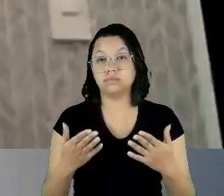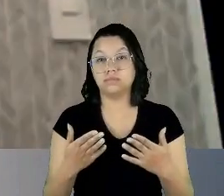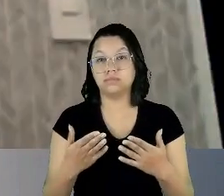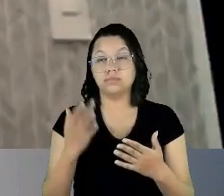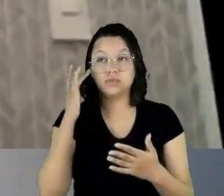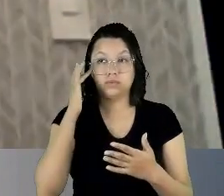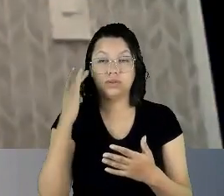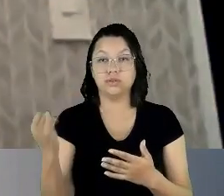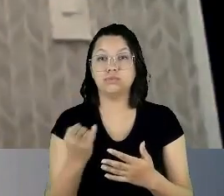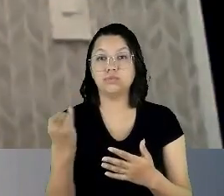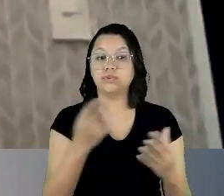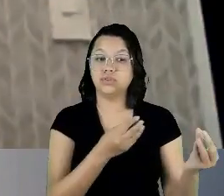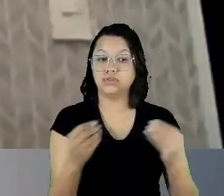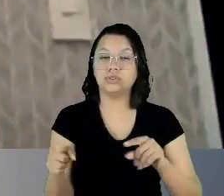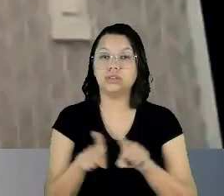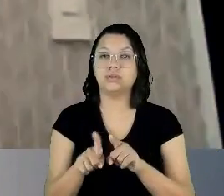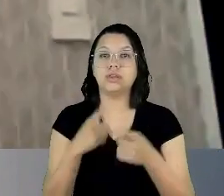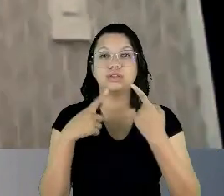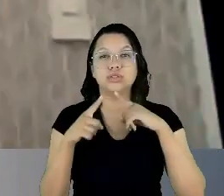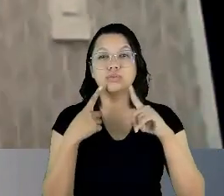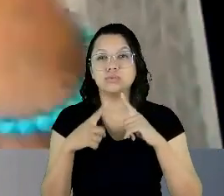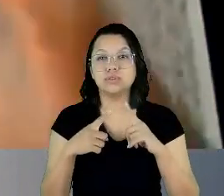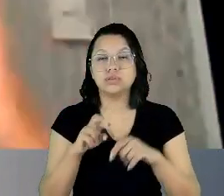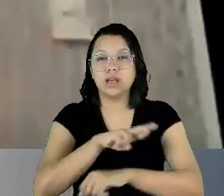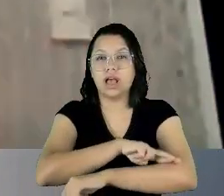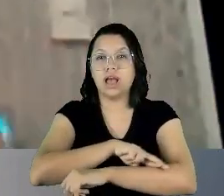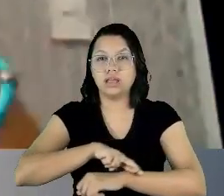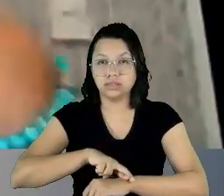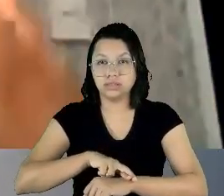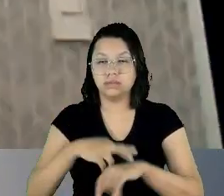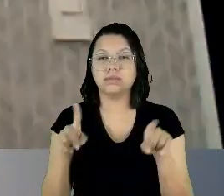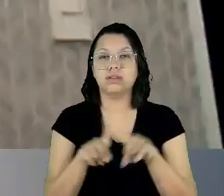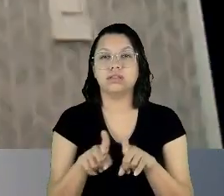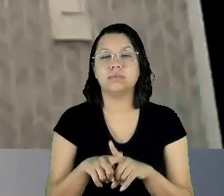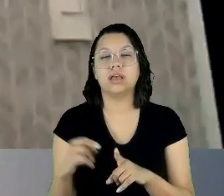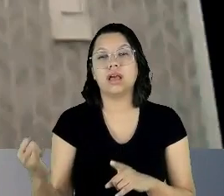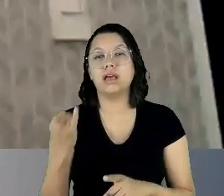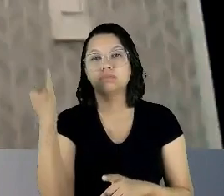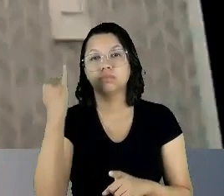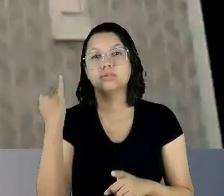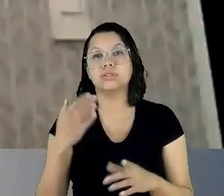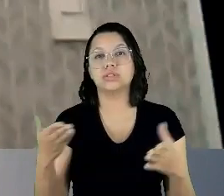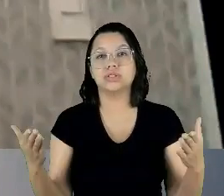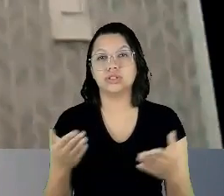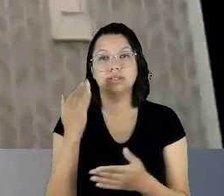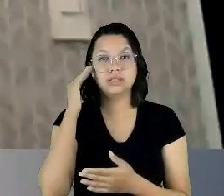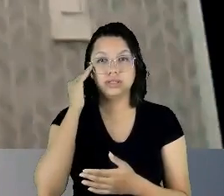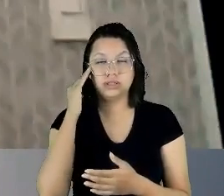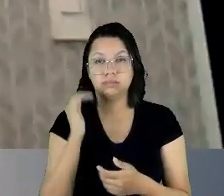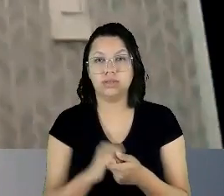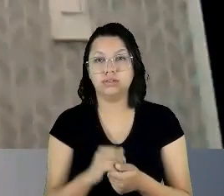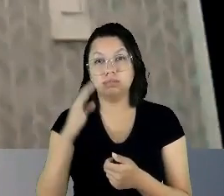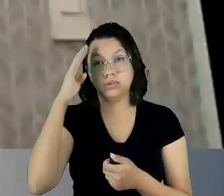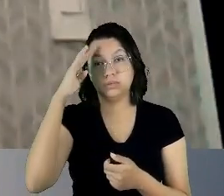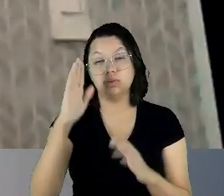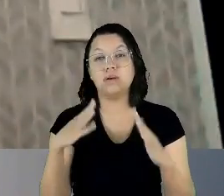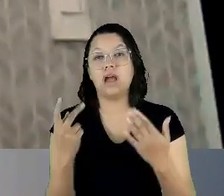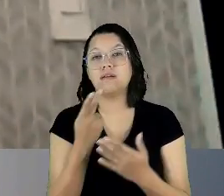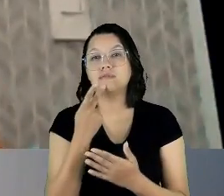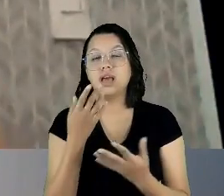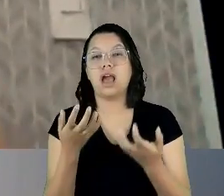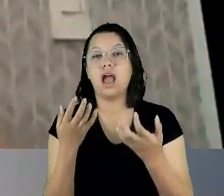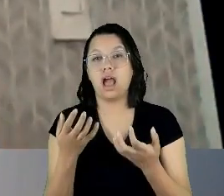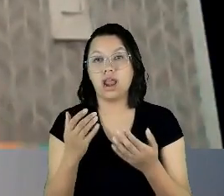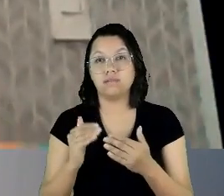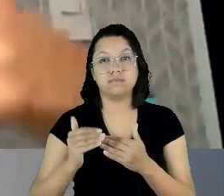eu acho importante trazer também a discussão racial, que é muito importante também nesse sentido. Principalmente quando a gente fala,